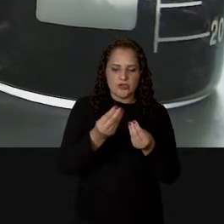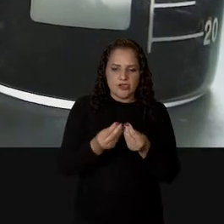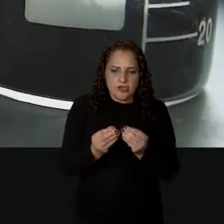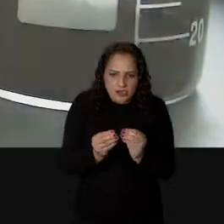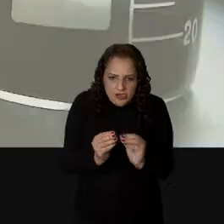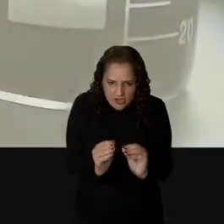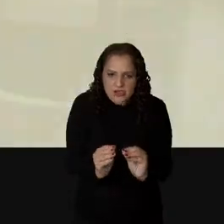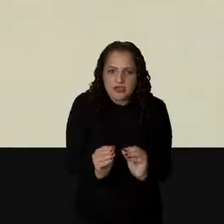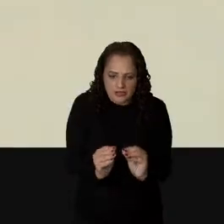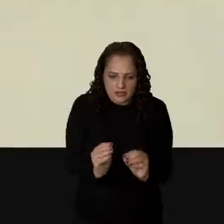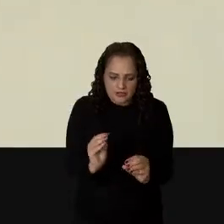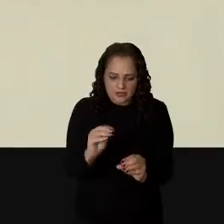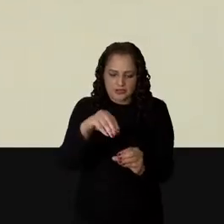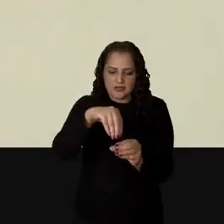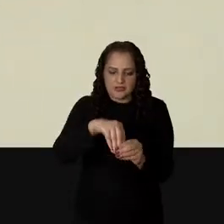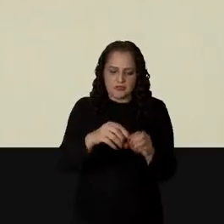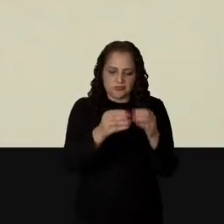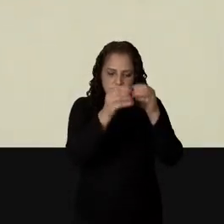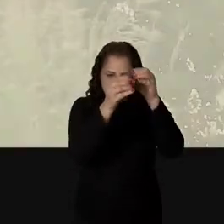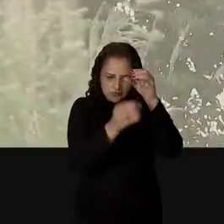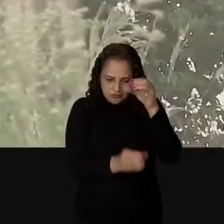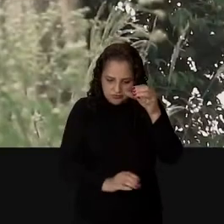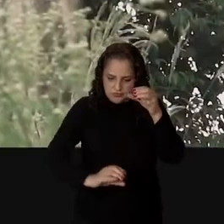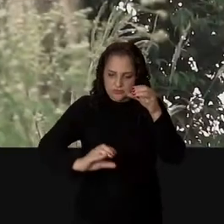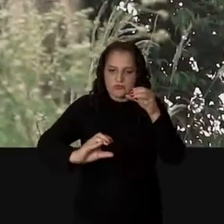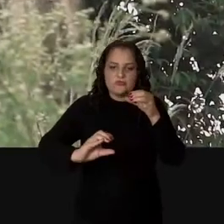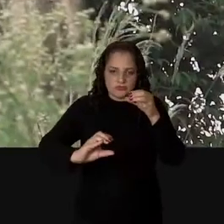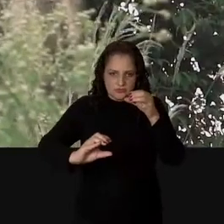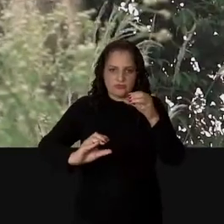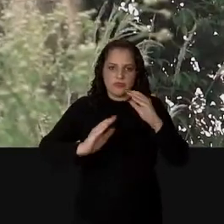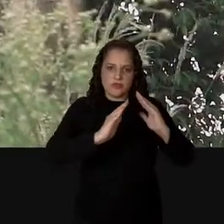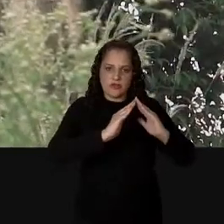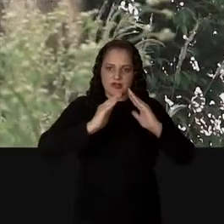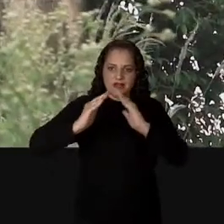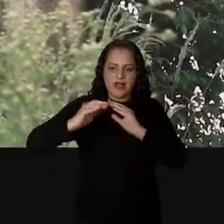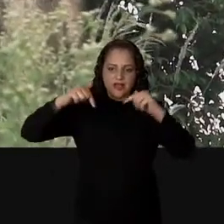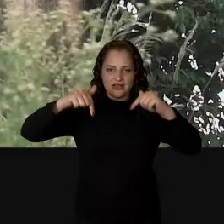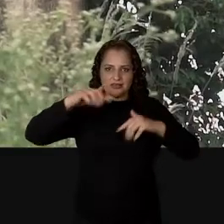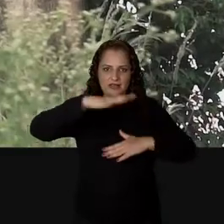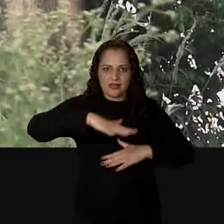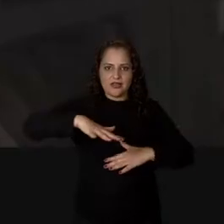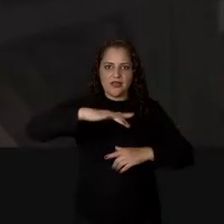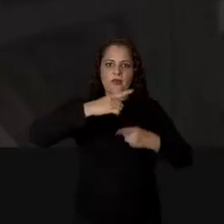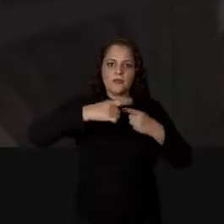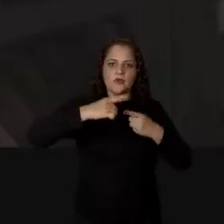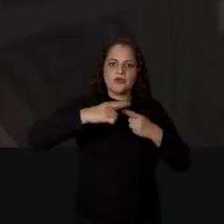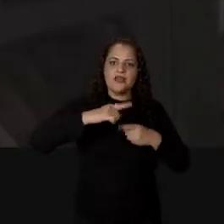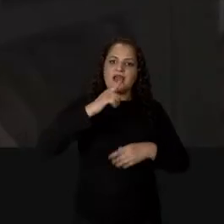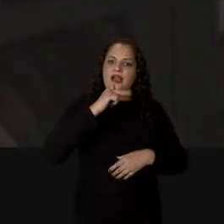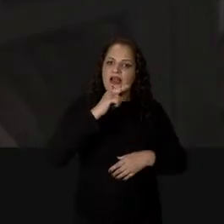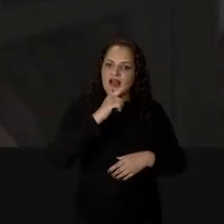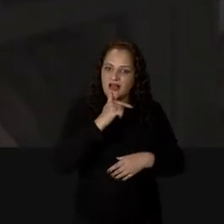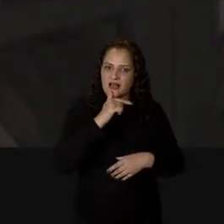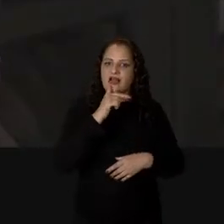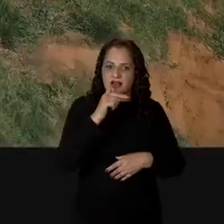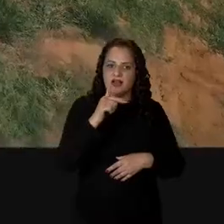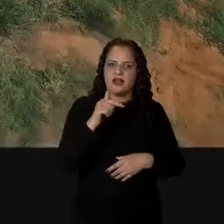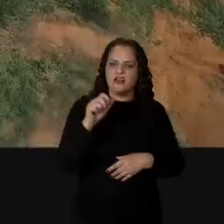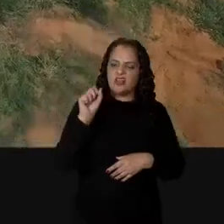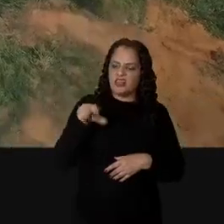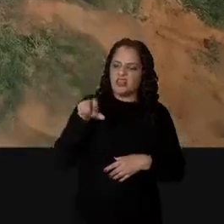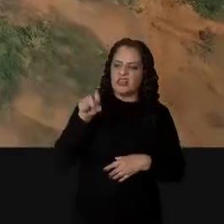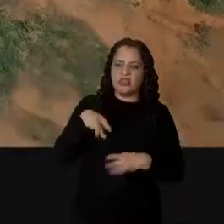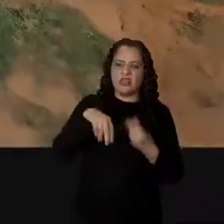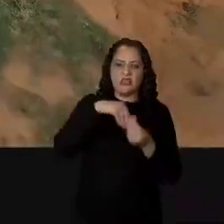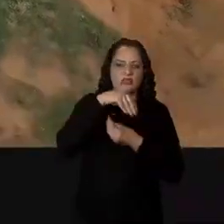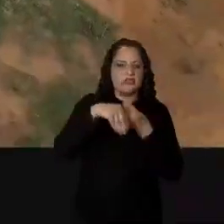carvão produzido dentro de um cano PVC e acoplar ele nas casas aqui da região para que a água possa chegar sem nenhum resquício de agrotóxico